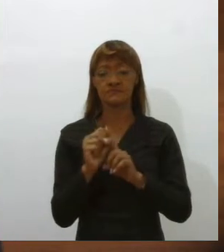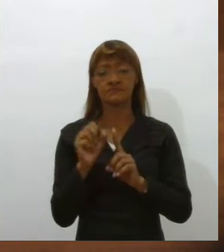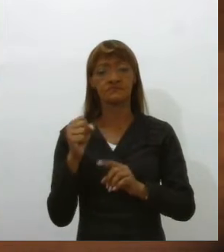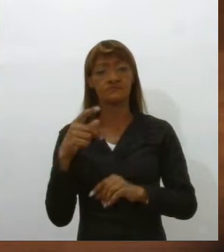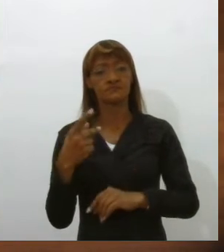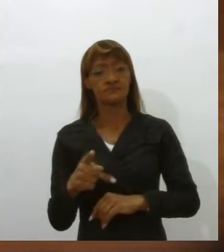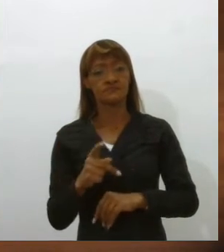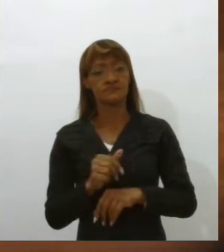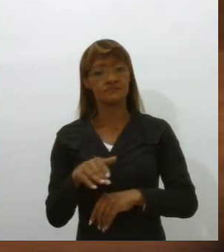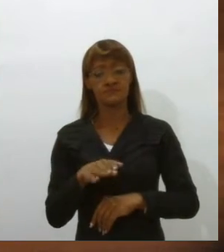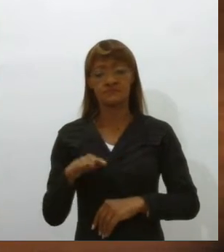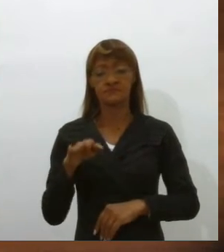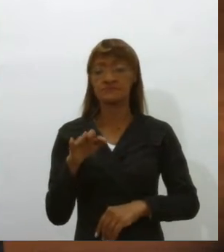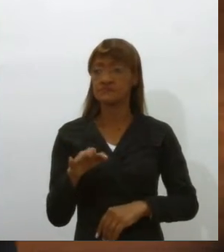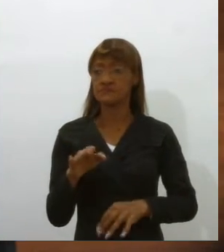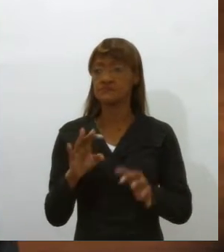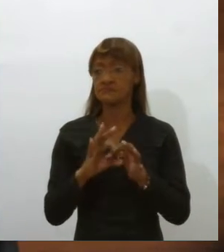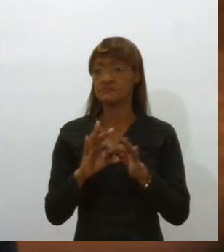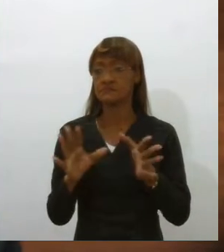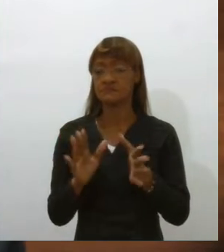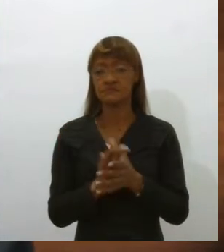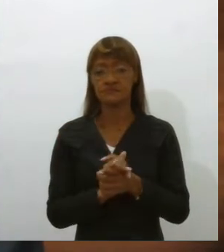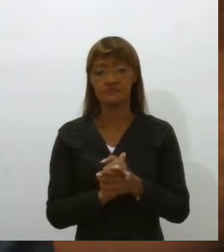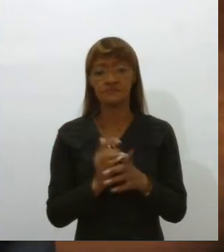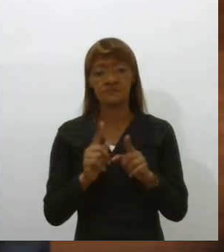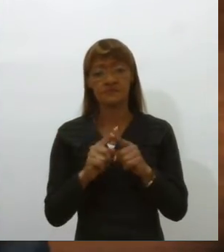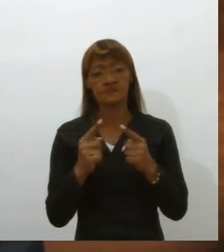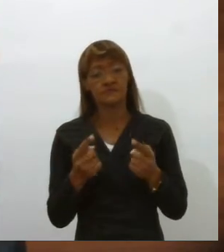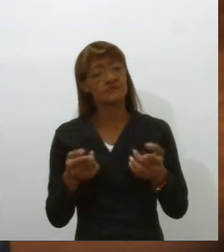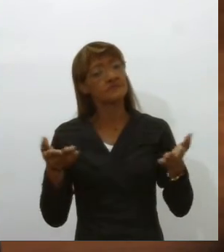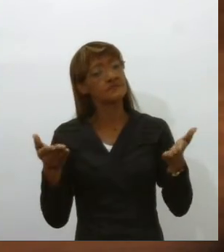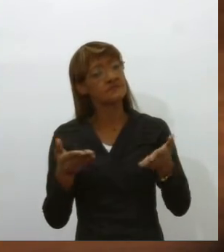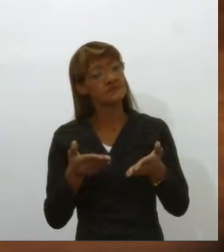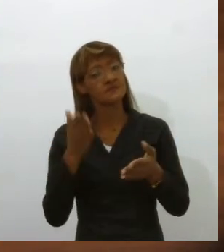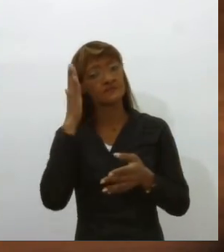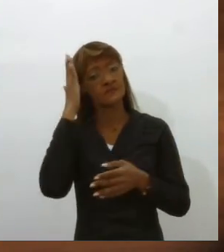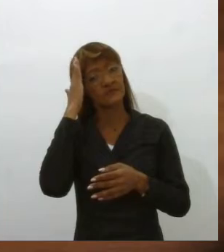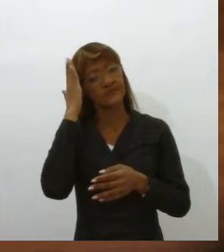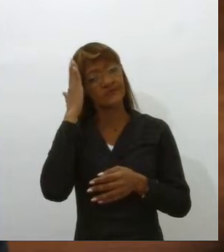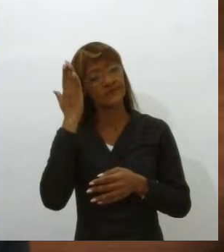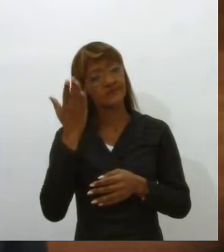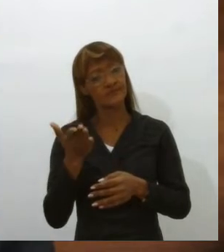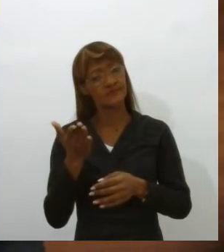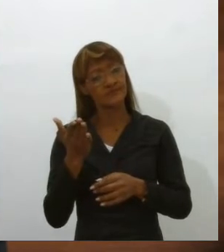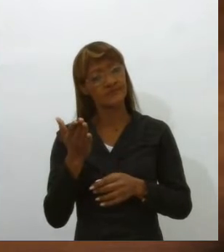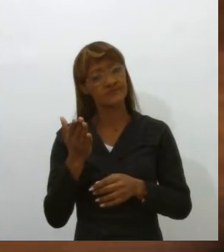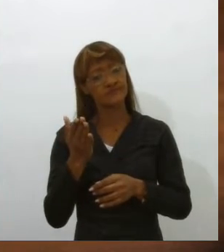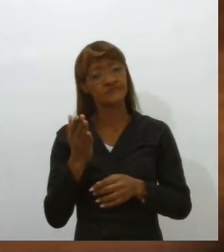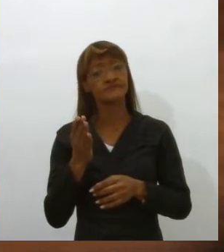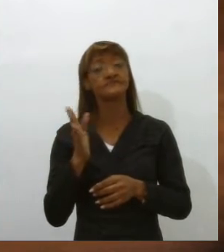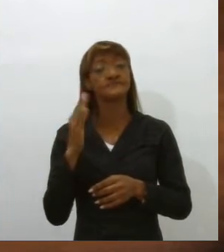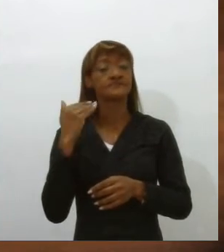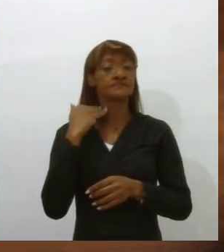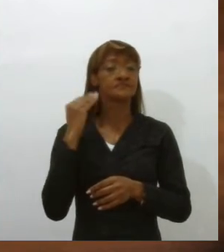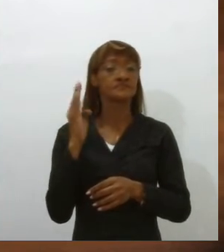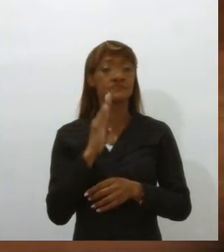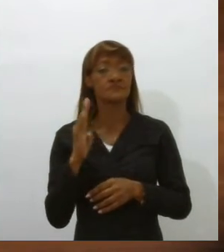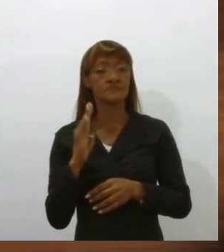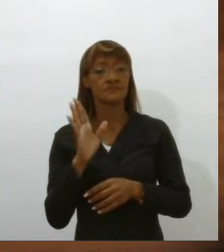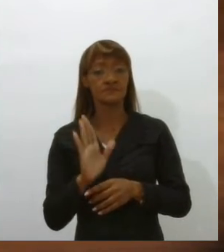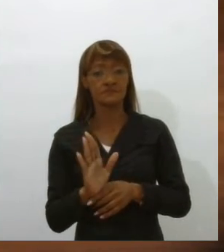deu autorização de obras. Agora, ele entendendo que o Banco do Brasil não irá ofertar, e tendo uma outra instituição